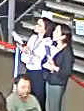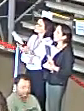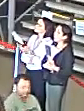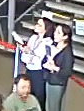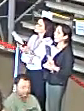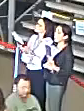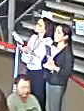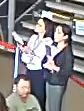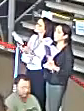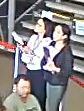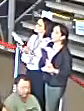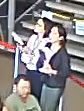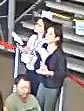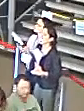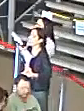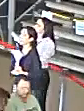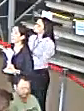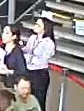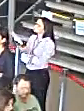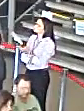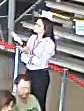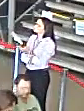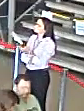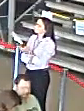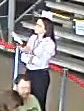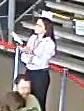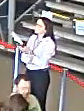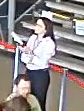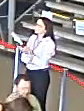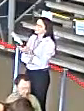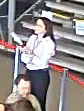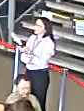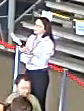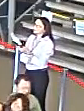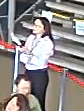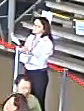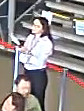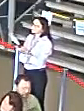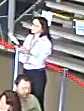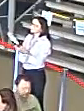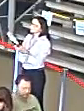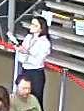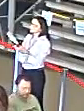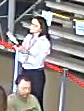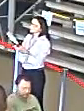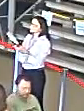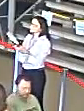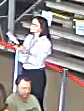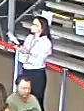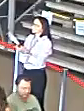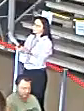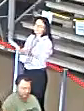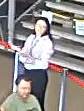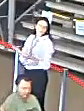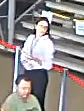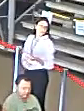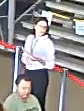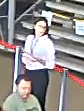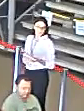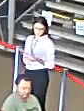nós nós conseguimos estar em viagem nesse momento estamos indo no nosso destino a Belo Horizonte pelo qual